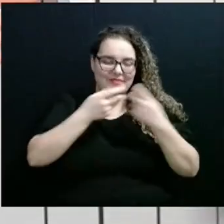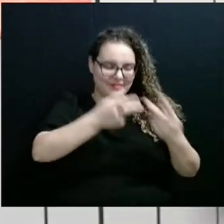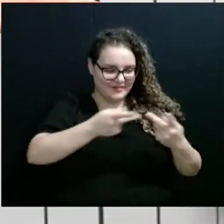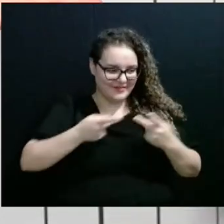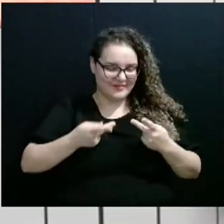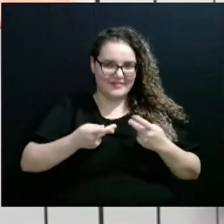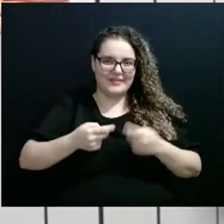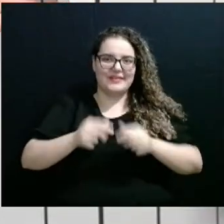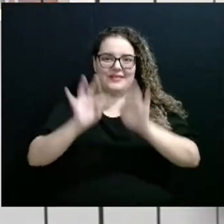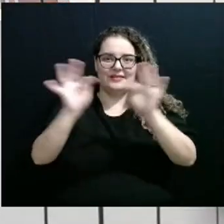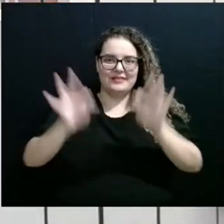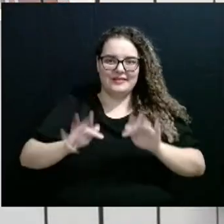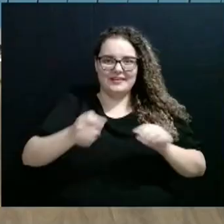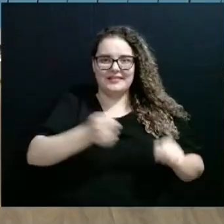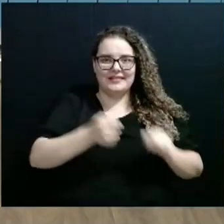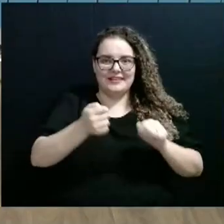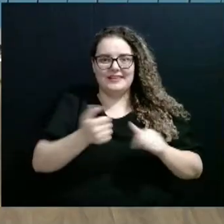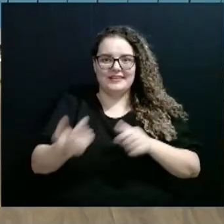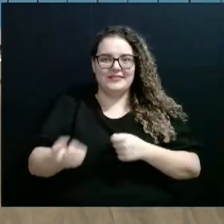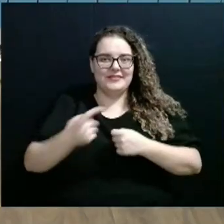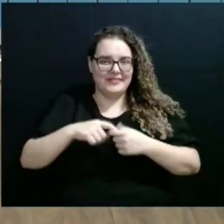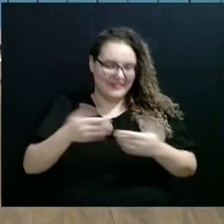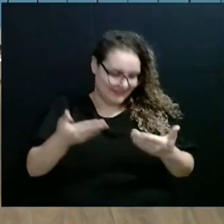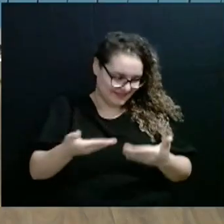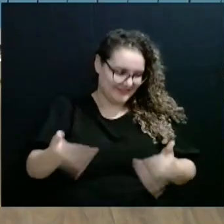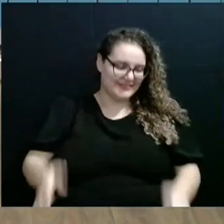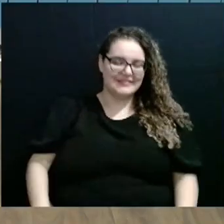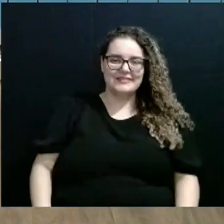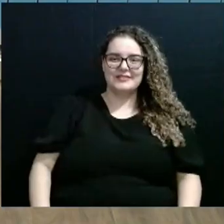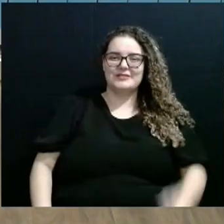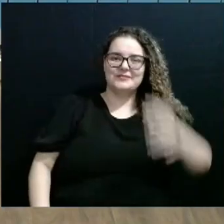já que estou retornando hoje.